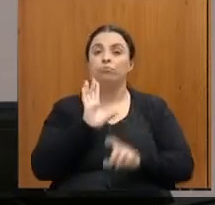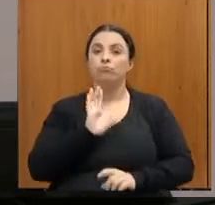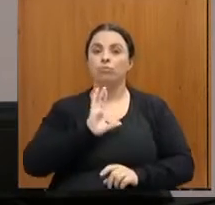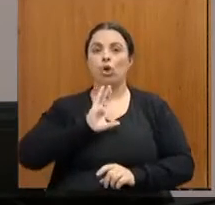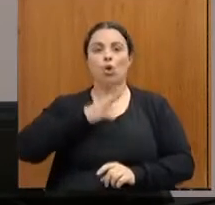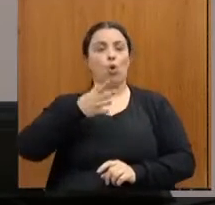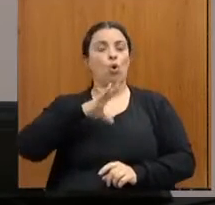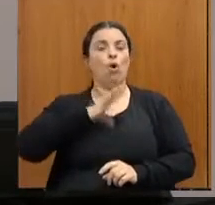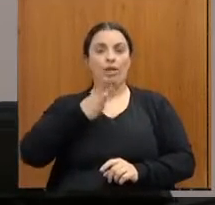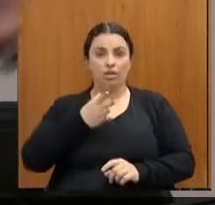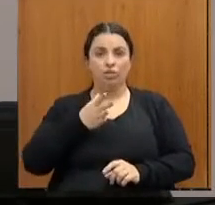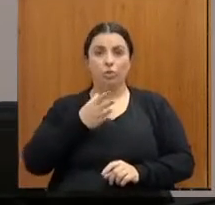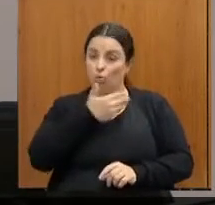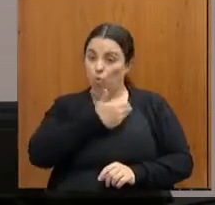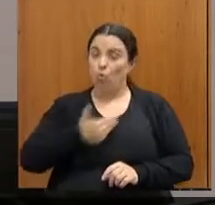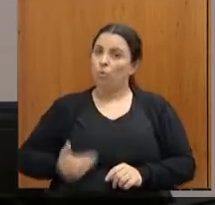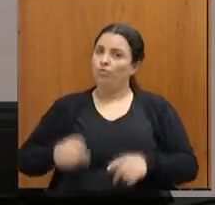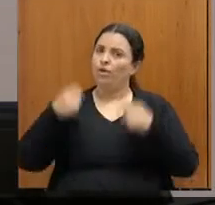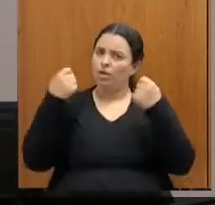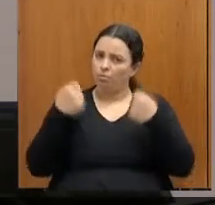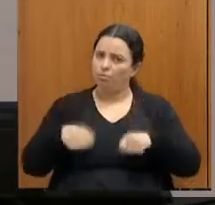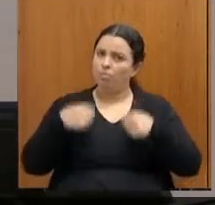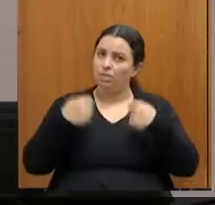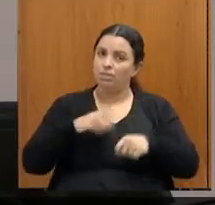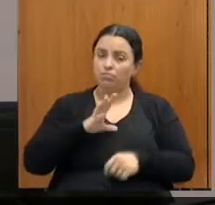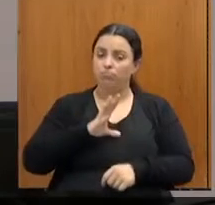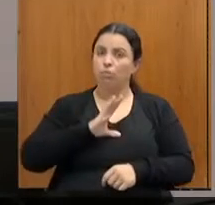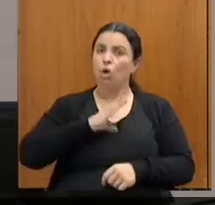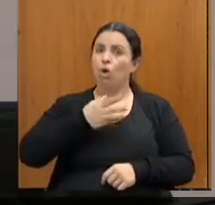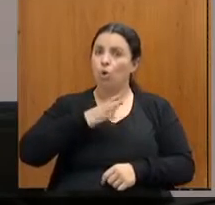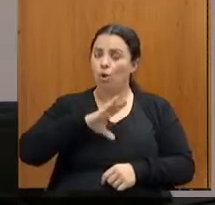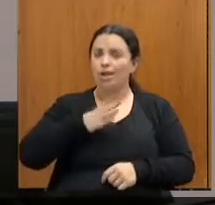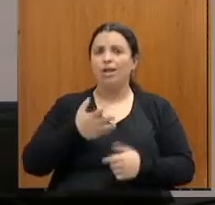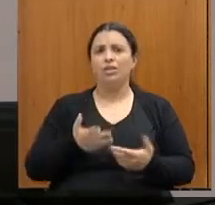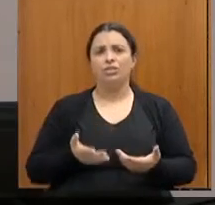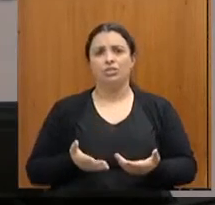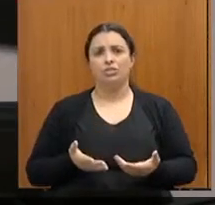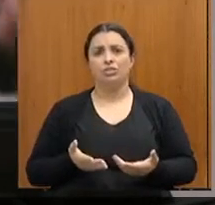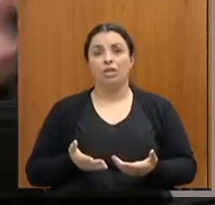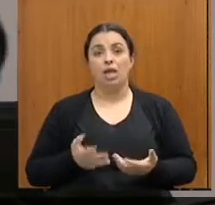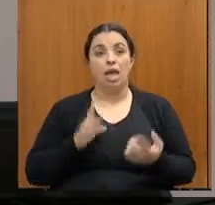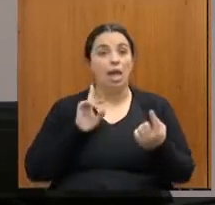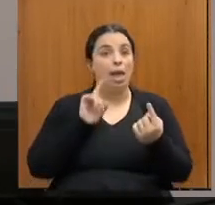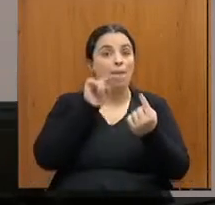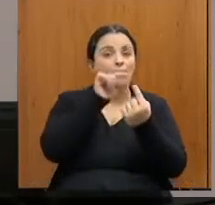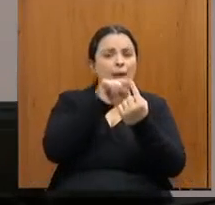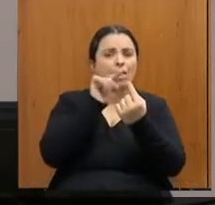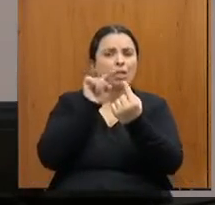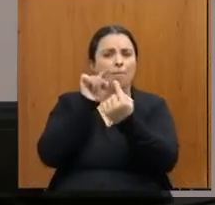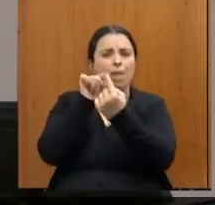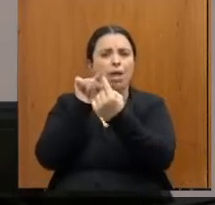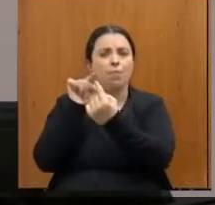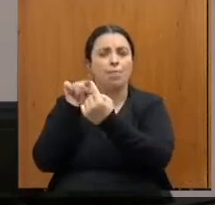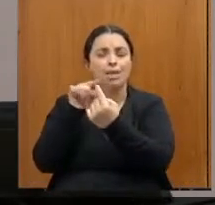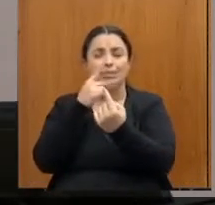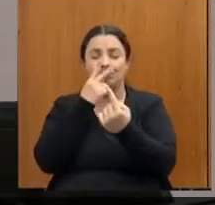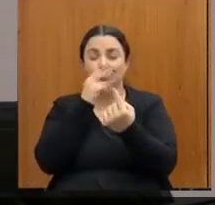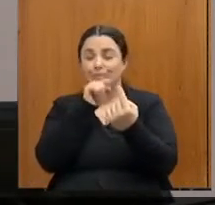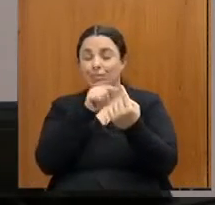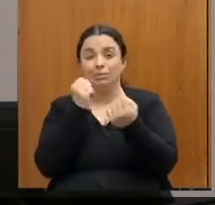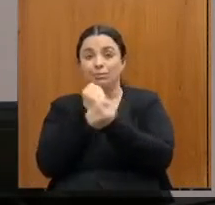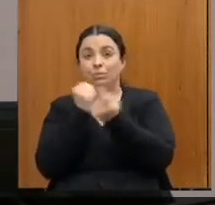pensar muito e metas é dele aparentemente inalcansáveis Mas aquela que